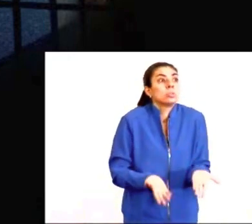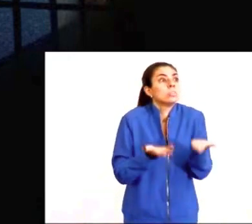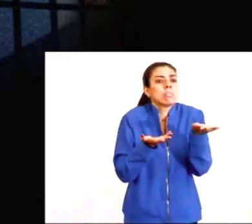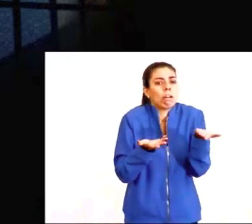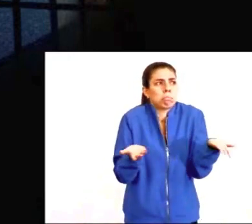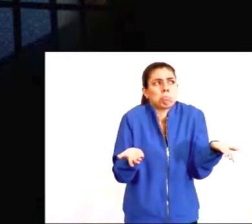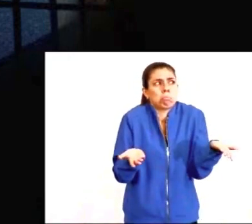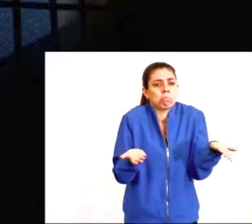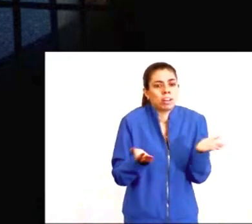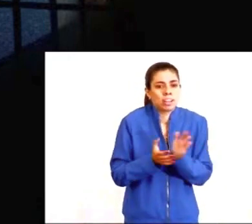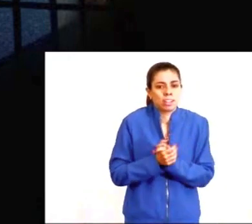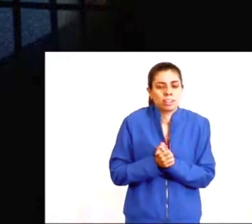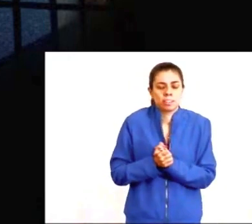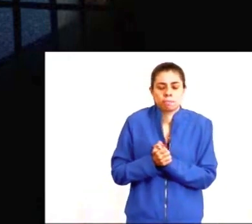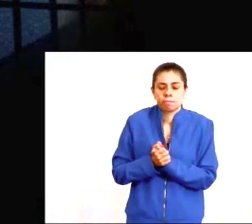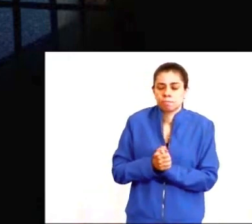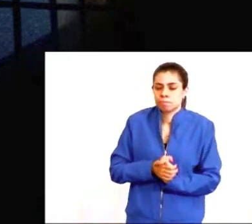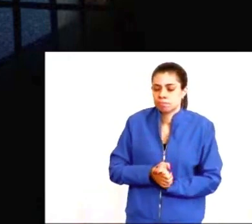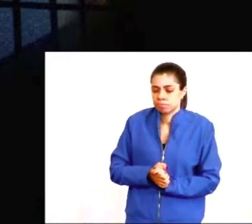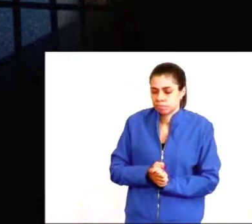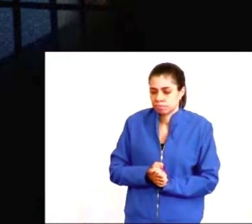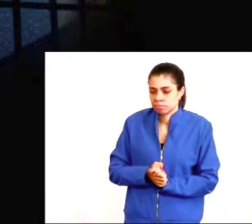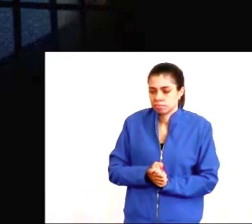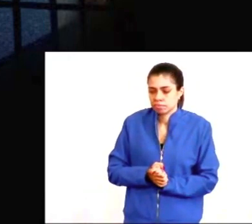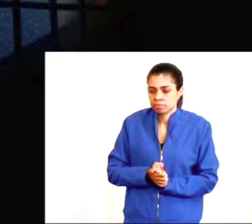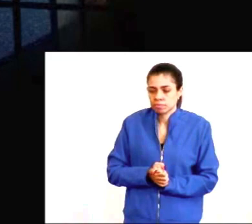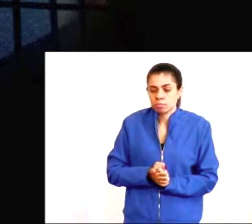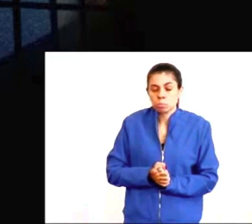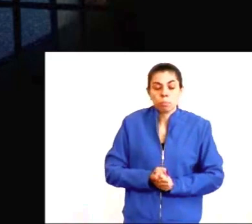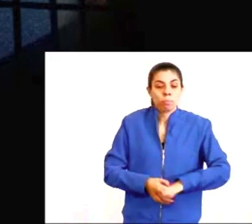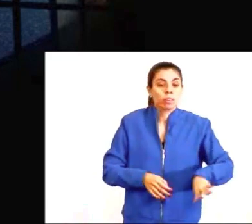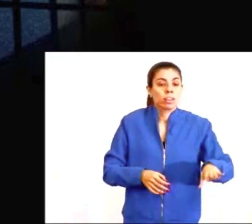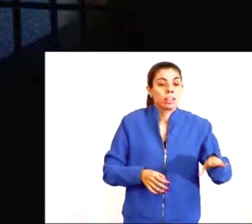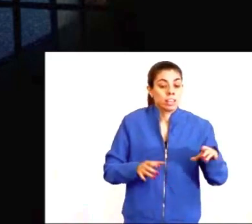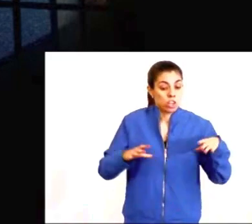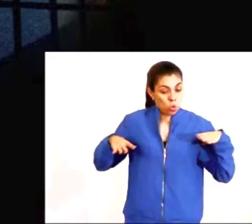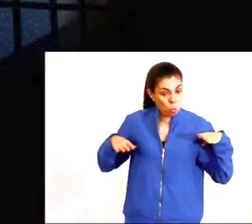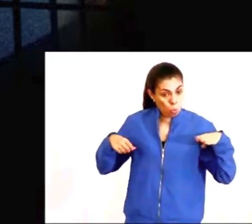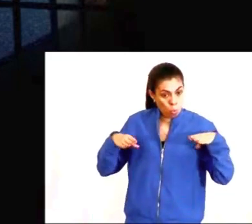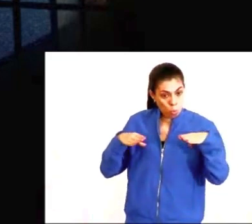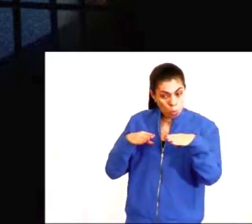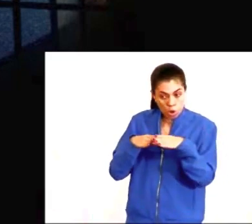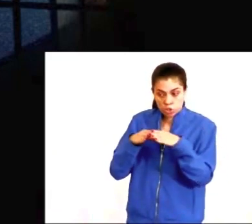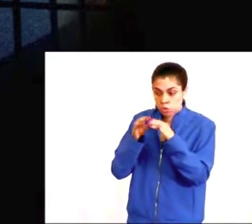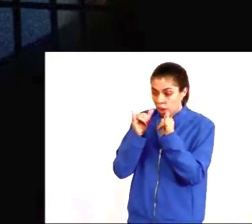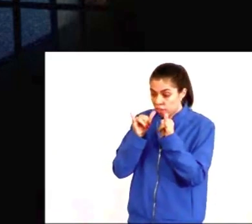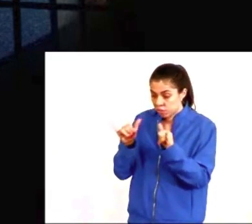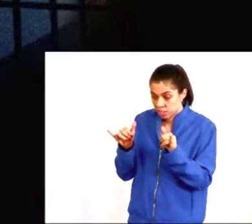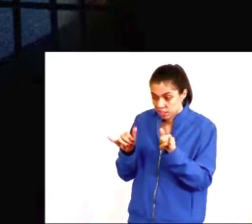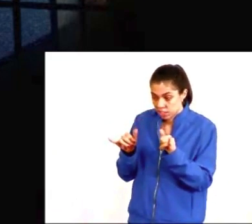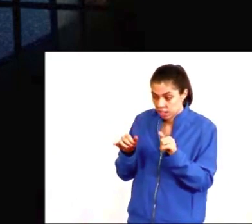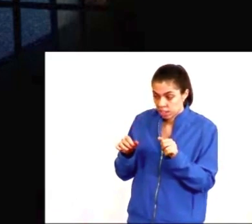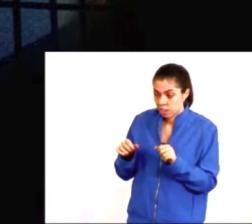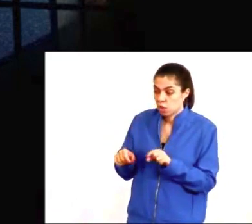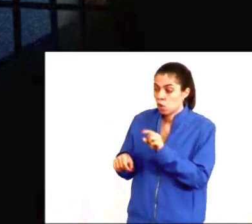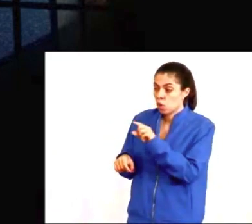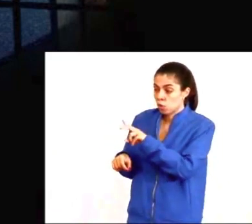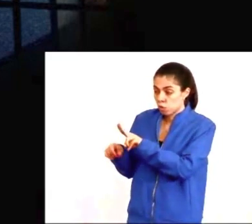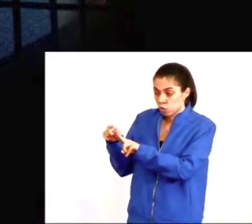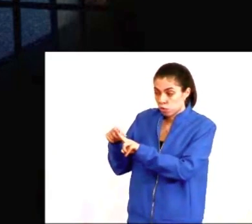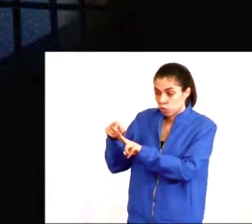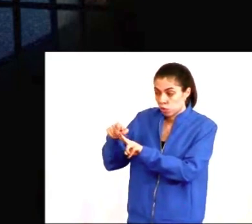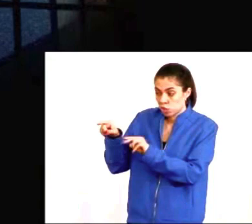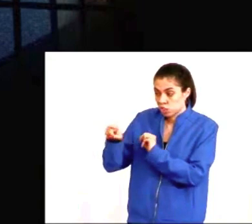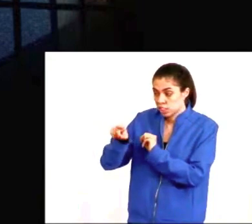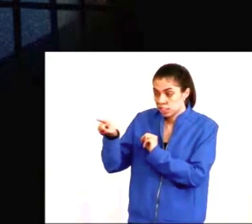lugar, não para Jerusalém, onde aconteceu tudo isto, mas para a Galileia.